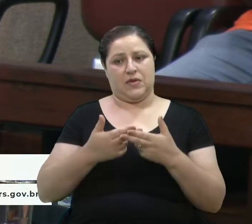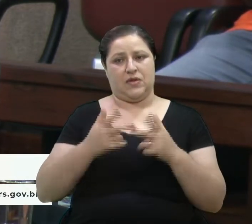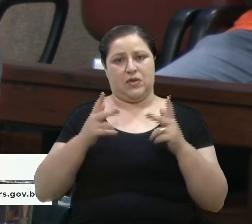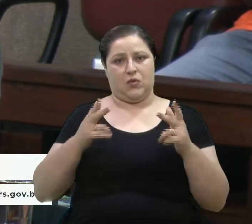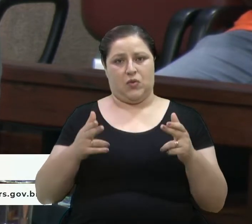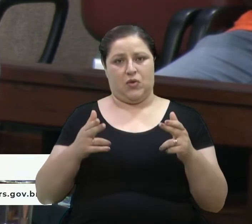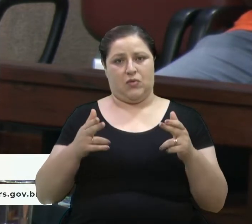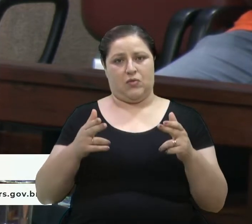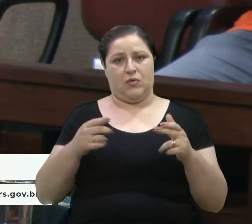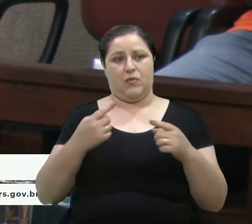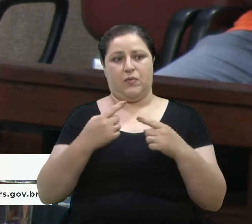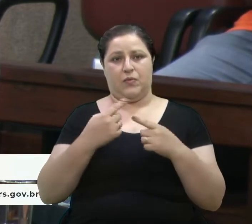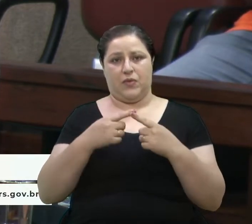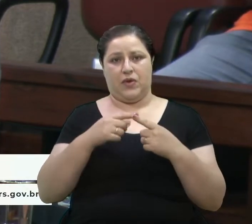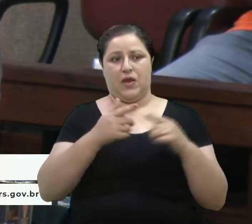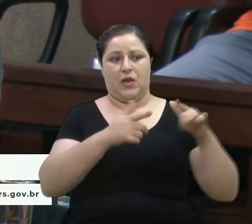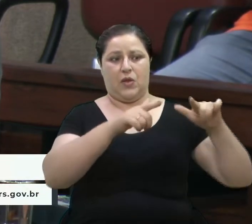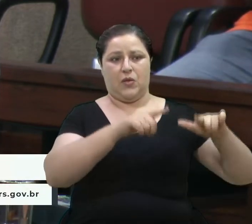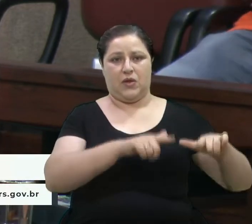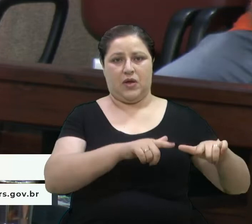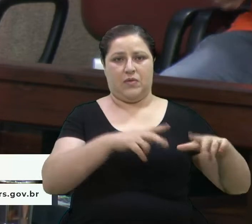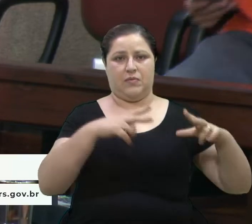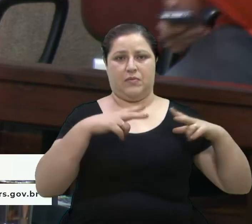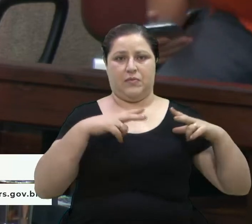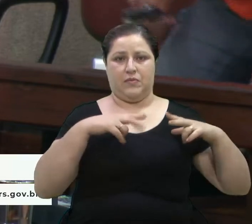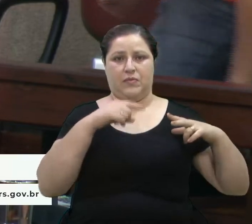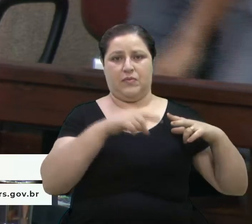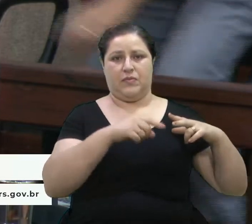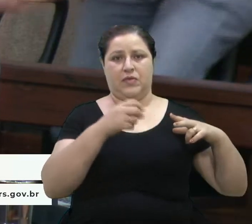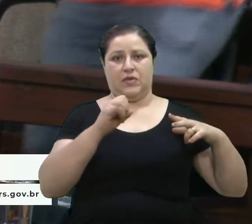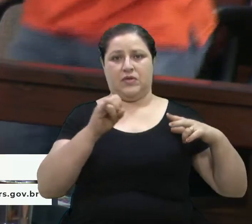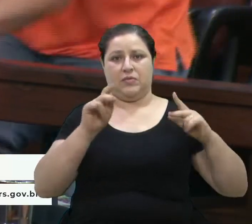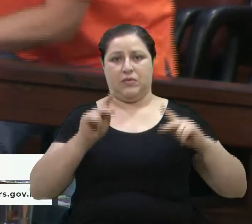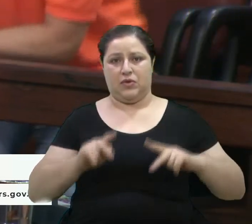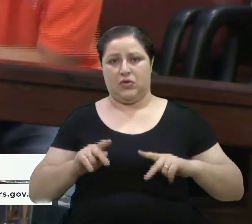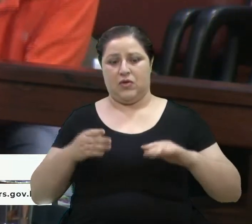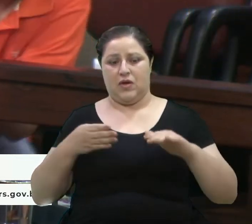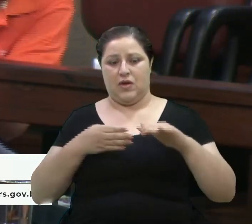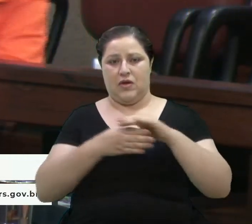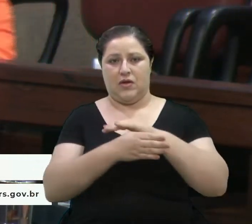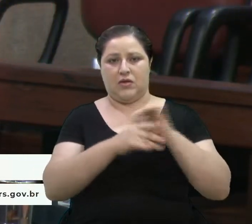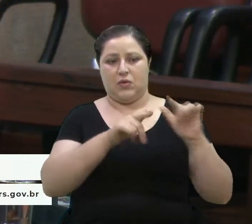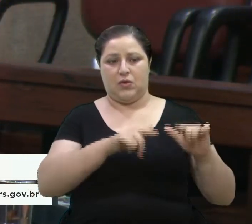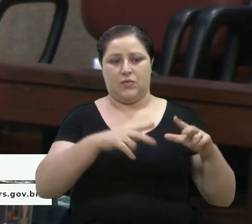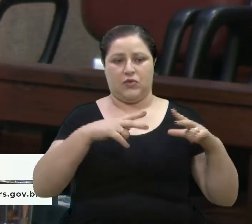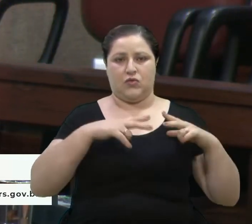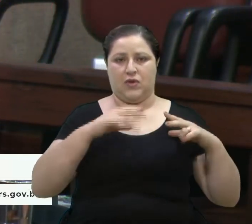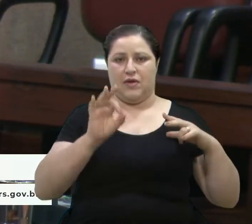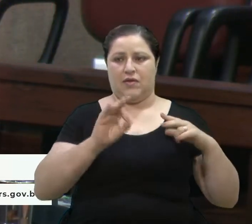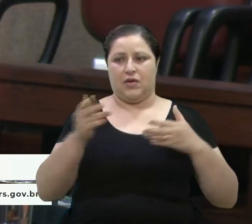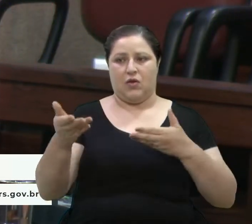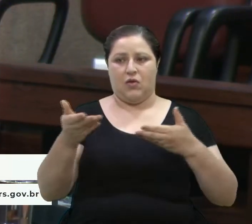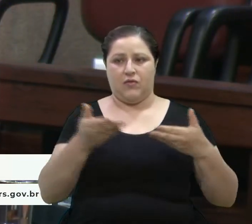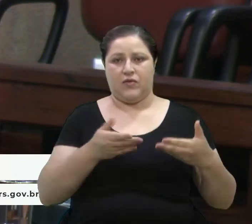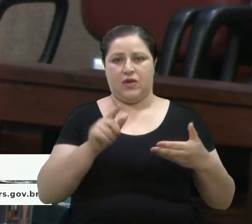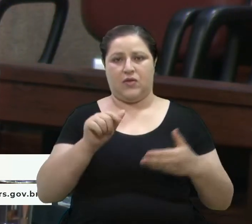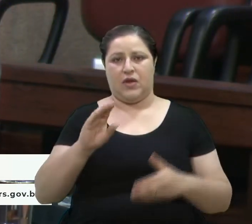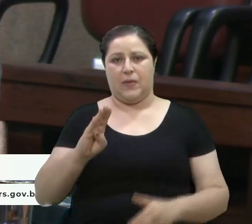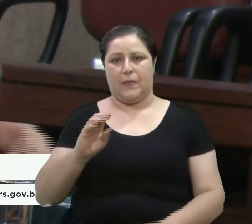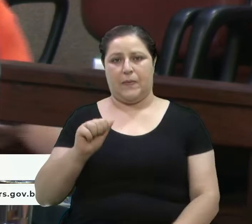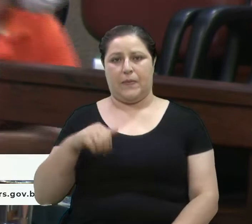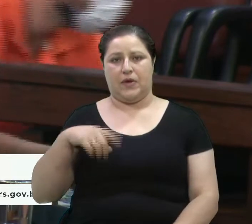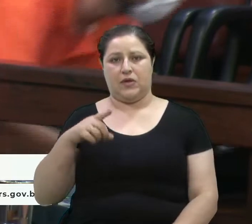tem que invadir propriedade privada. Quem invade propriedade privada sem ser convidado é bandido. Esse é o primeiro ponto. Segundo ponto, se trata